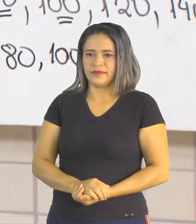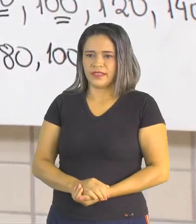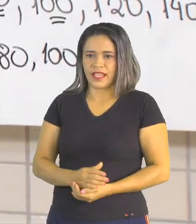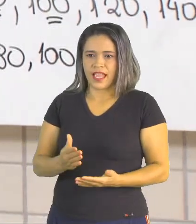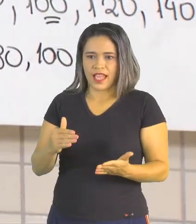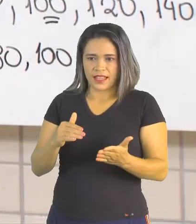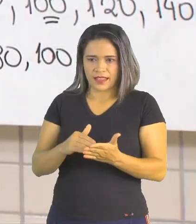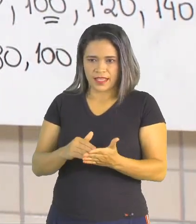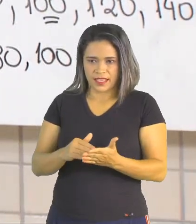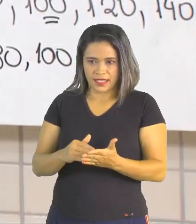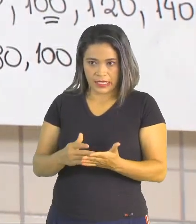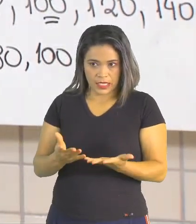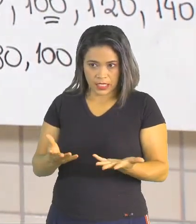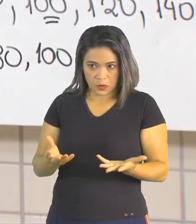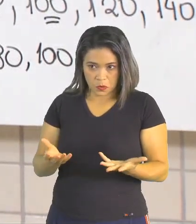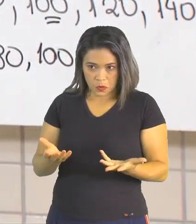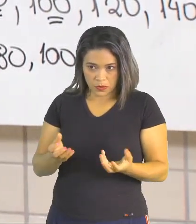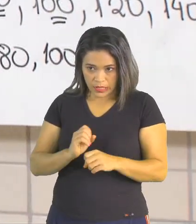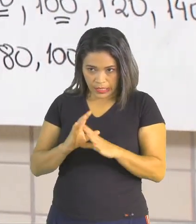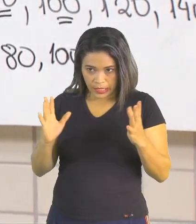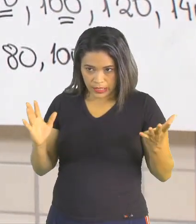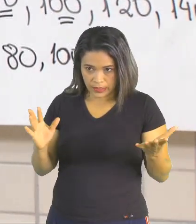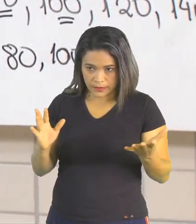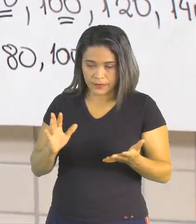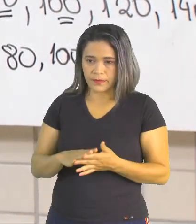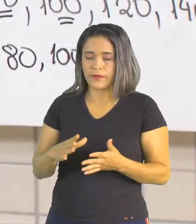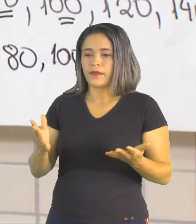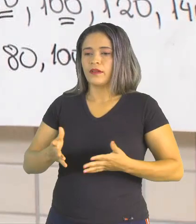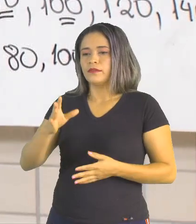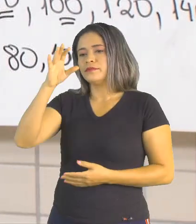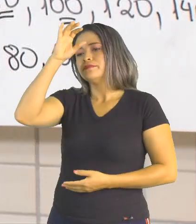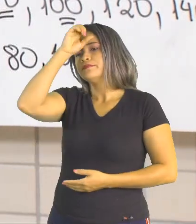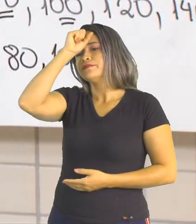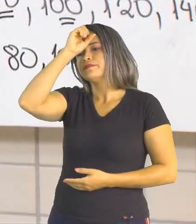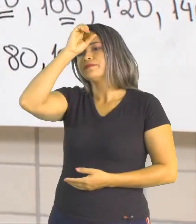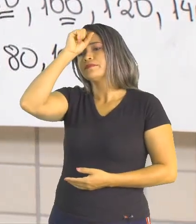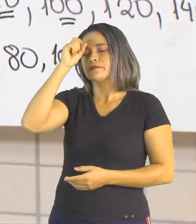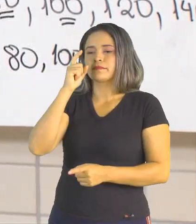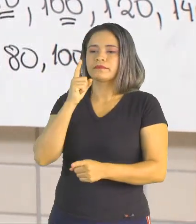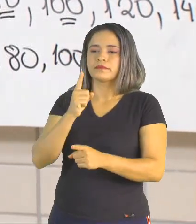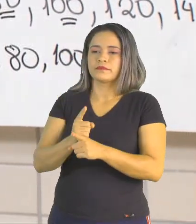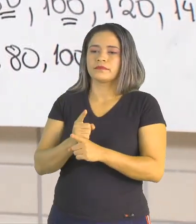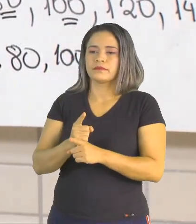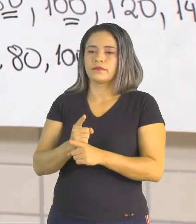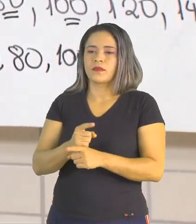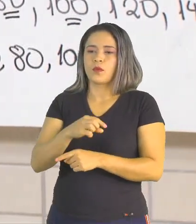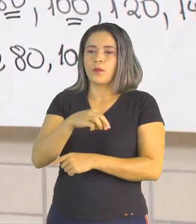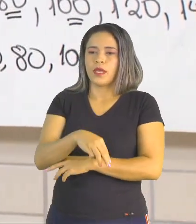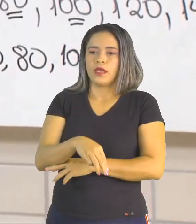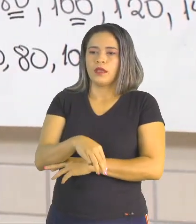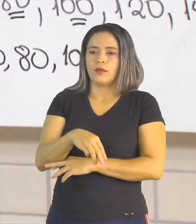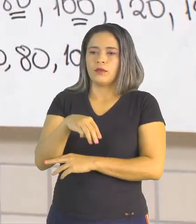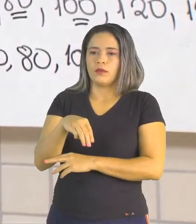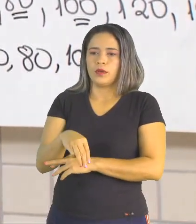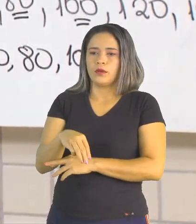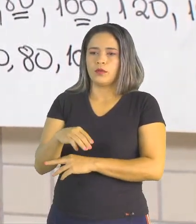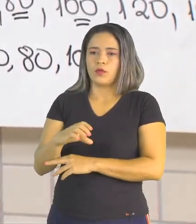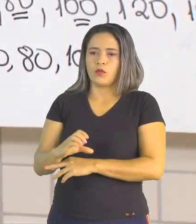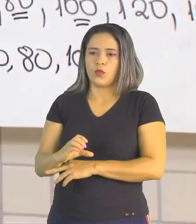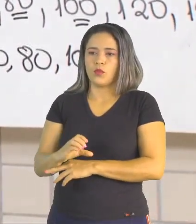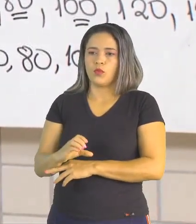não é novidade. Agora a gente vai aprender a encontrar o mínimo múltiplo